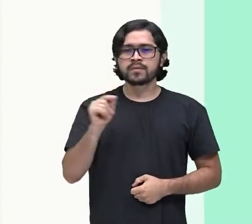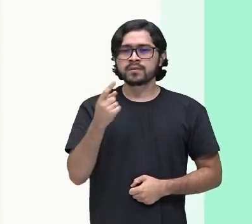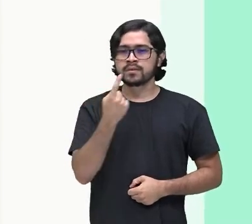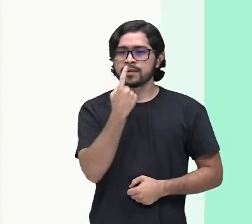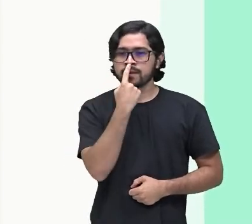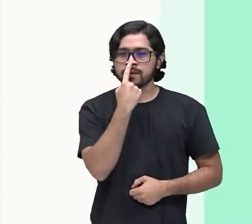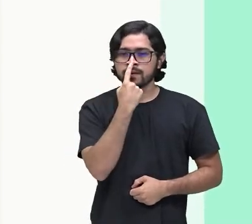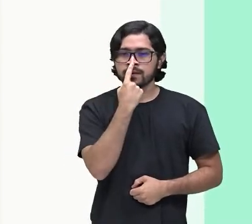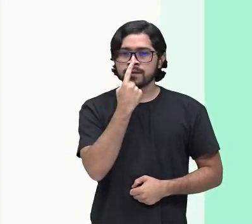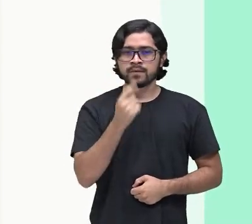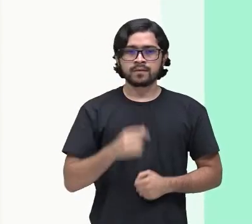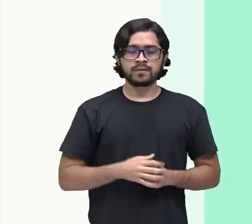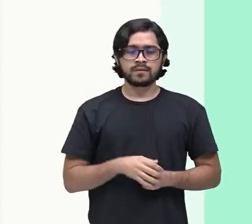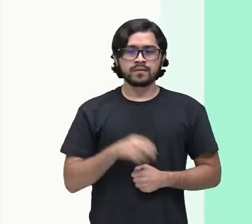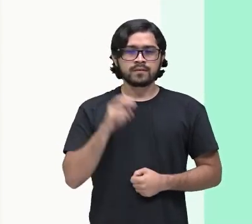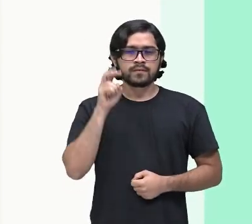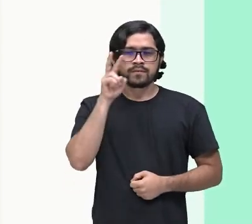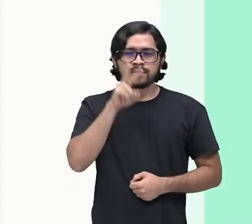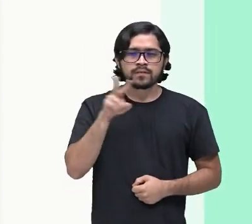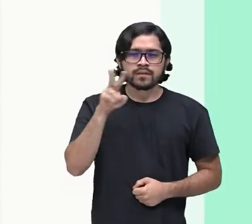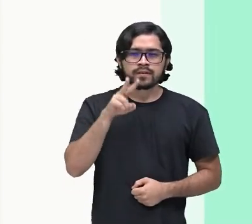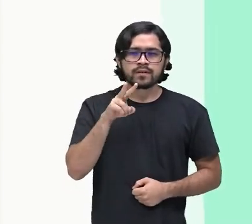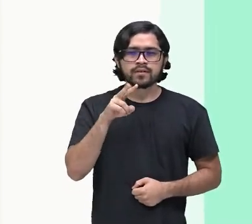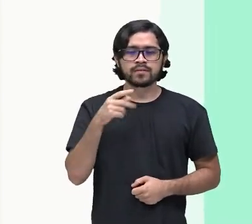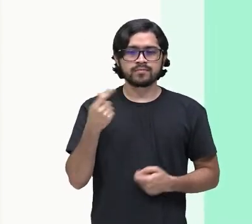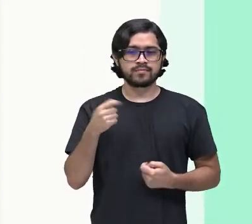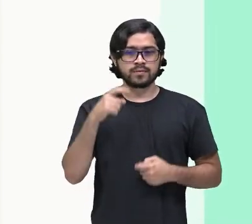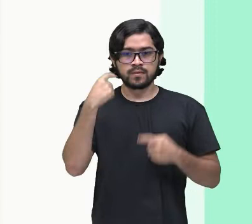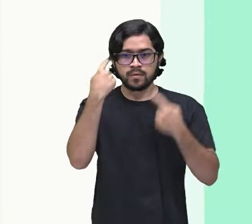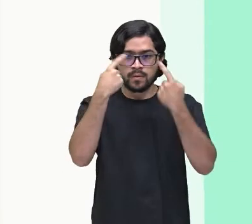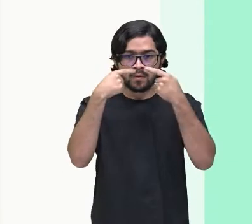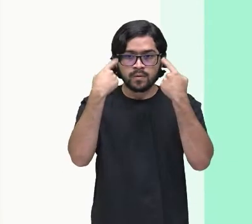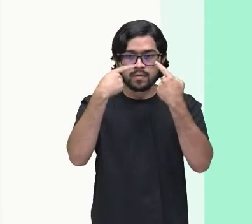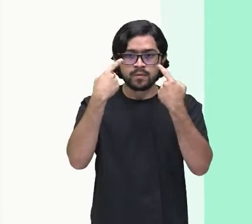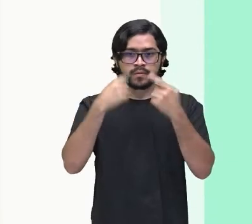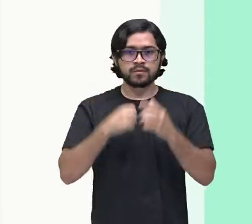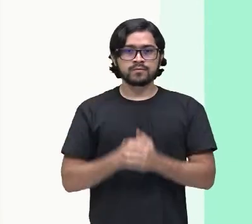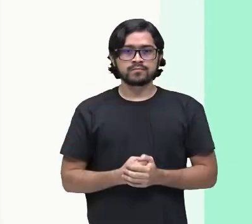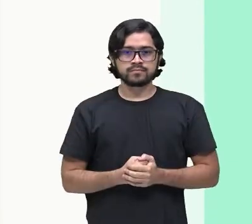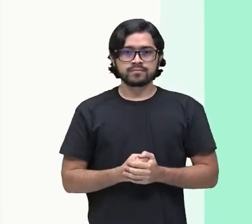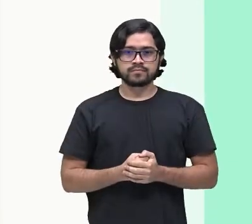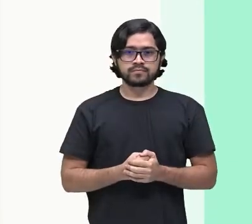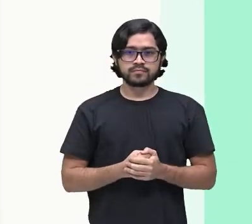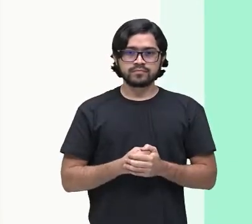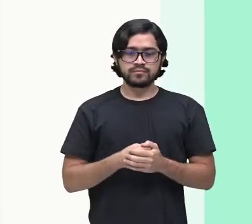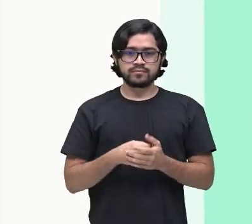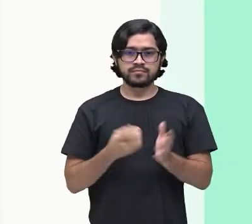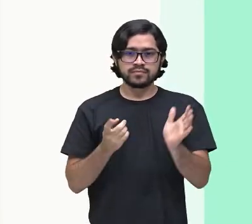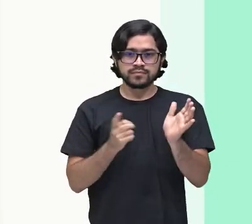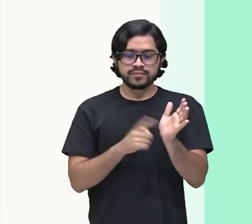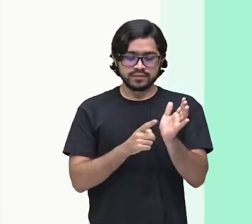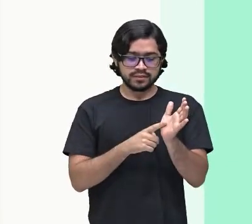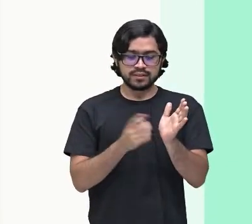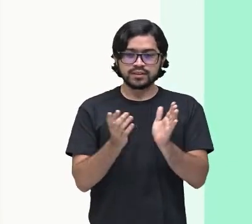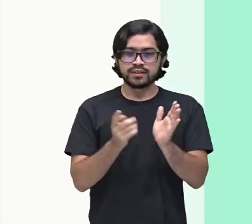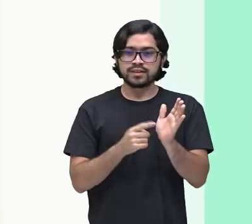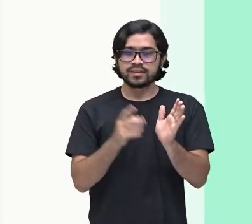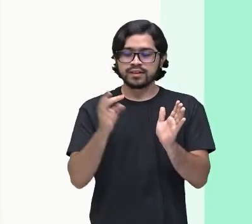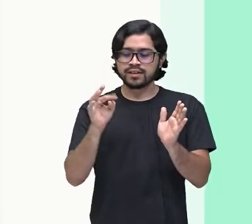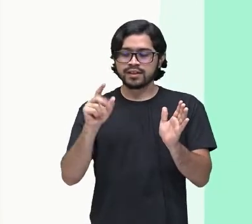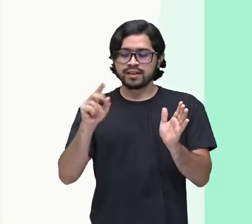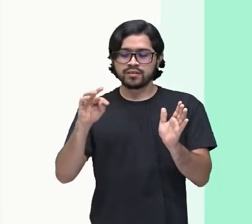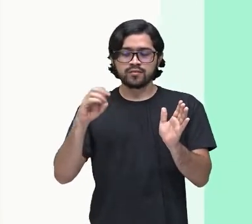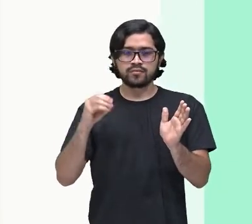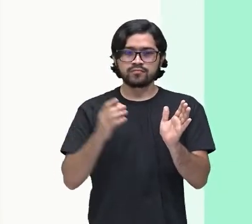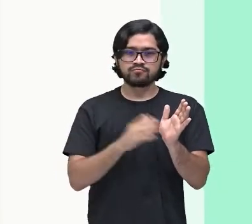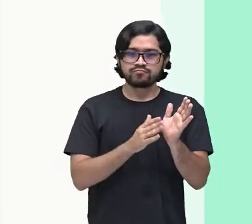tem como órgão responsável os olhos, o tato, que está aqui representado pela pele da nossa mão, a audição,